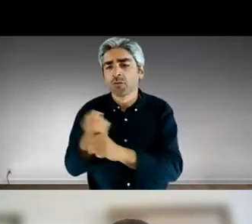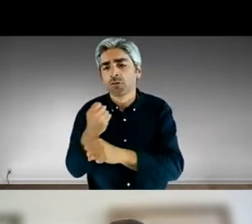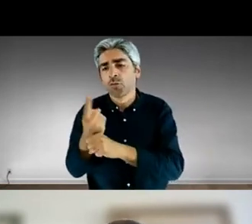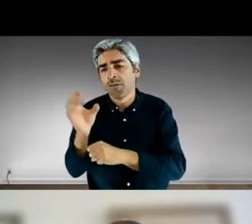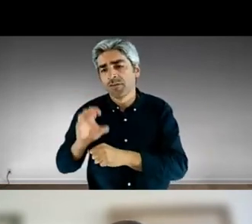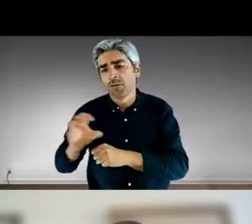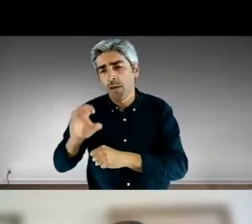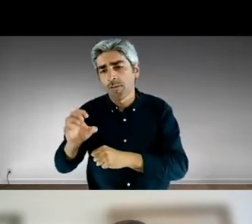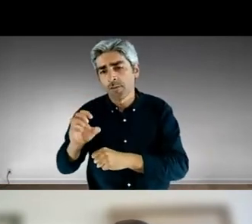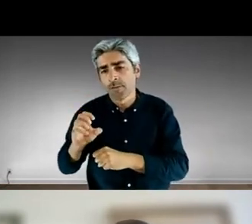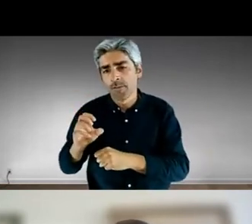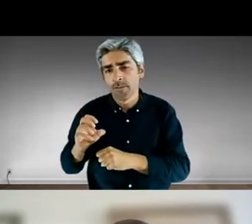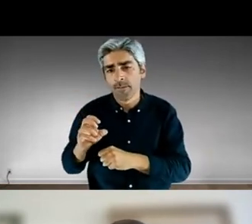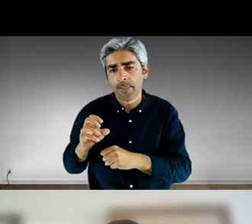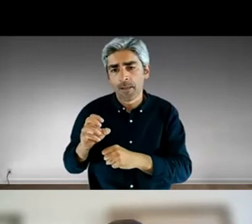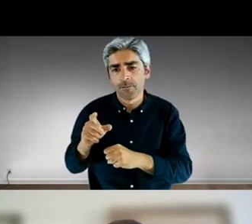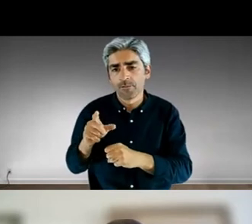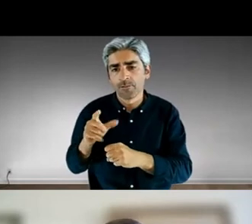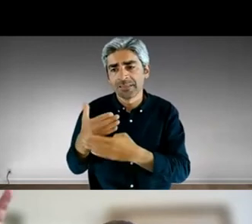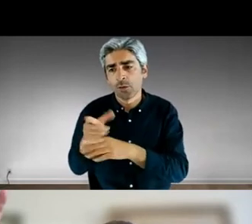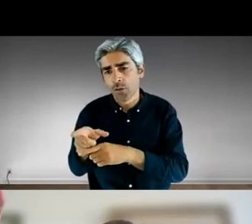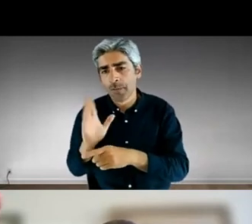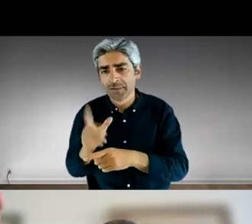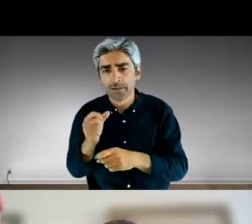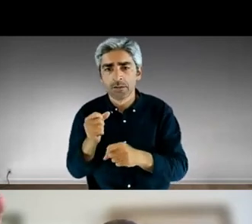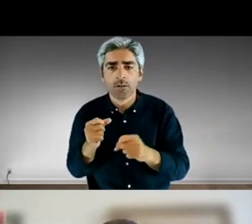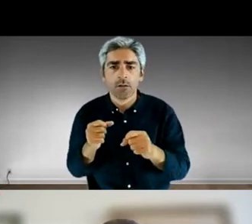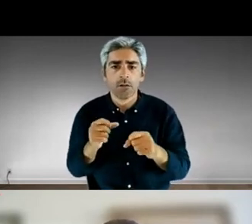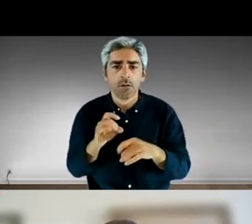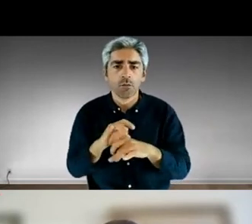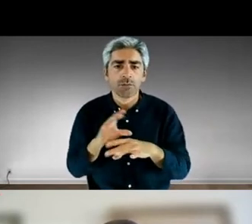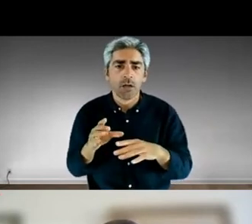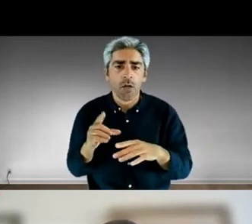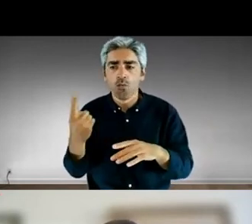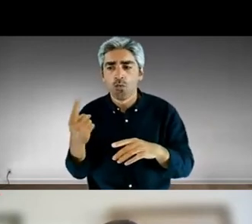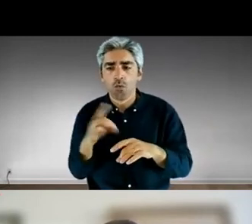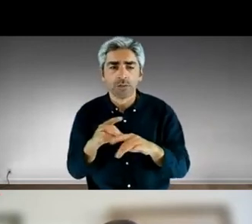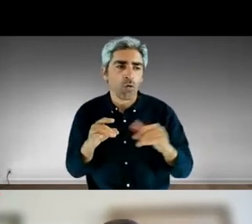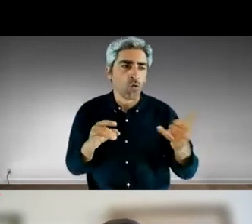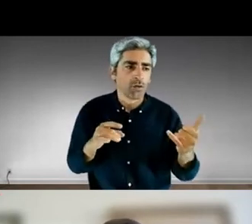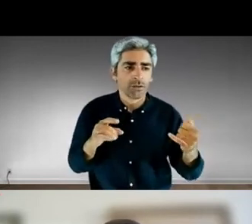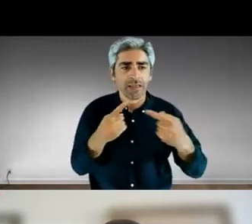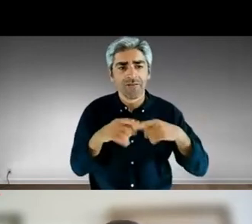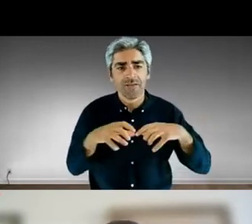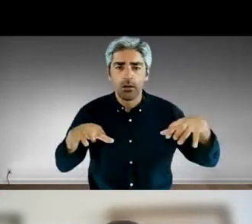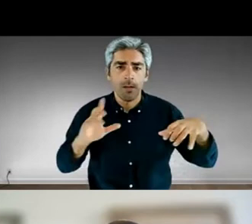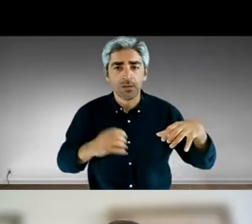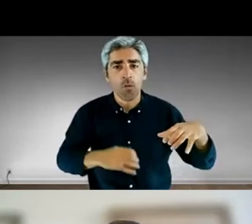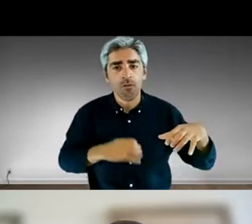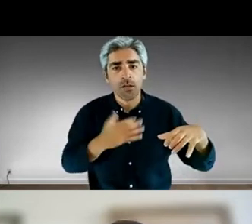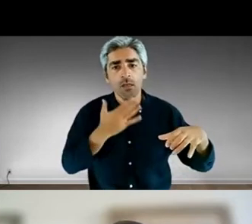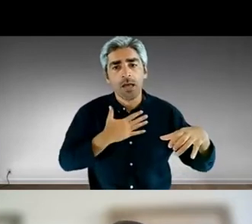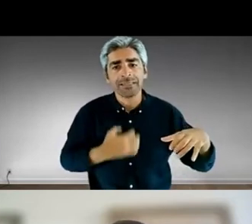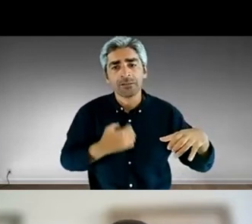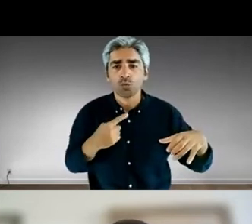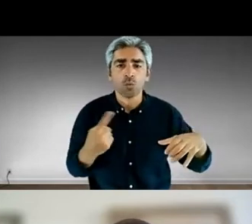forma, num setor, ter um hospital 1 e um hospital 2, não é? E esta confiança é ganha quando a equipa sente que estamos